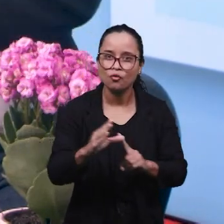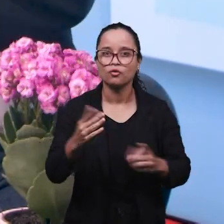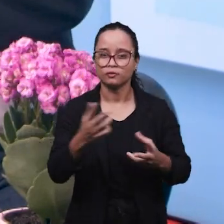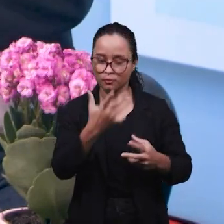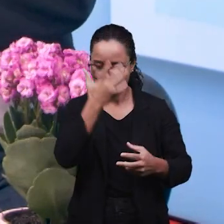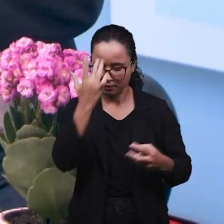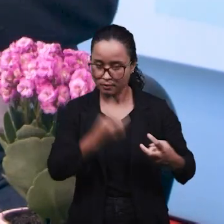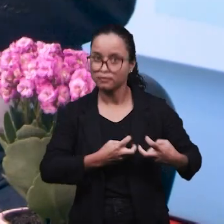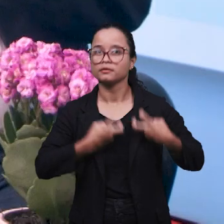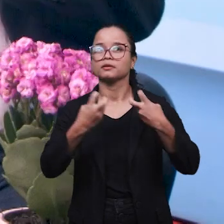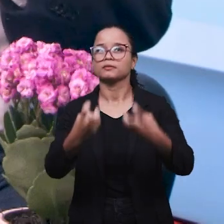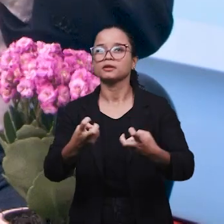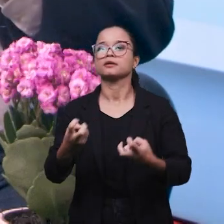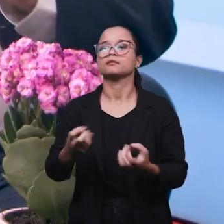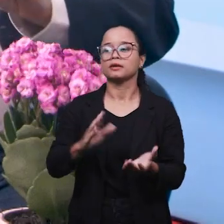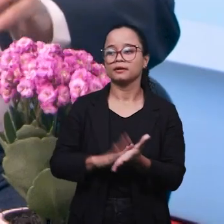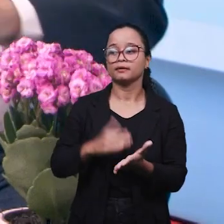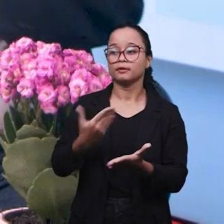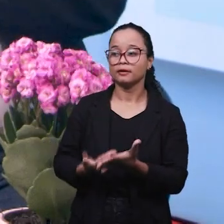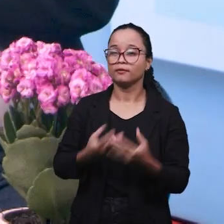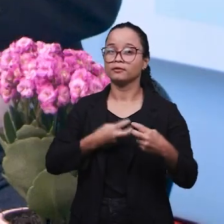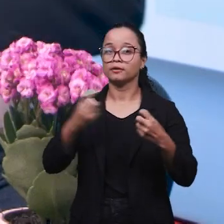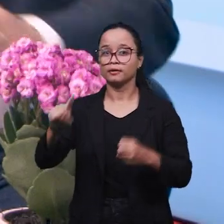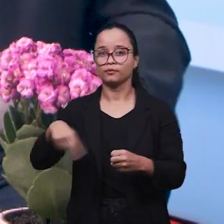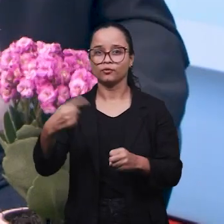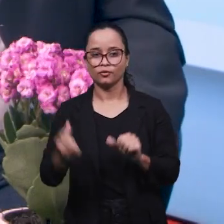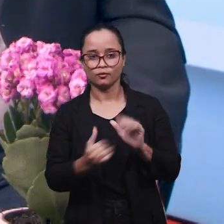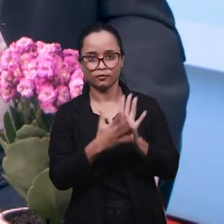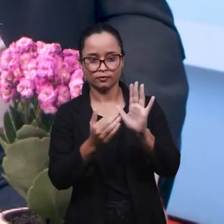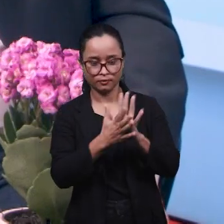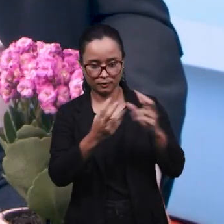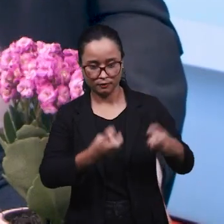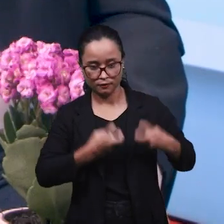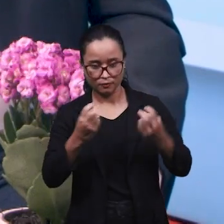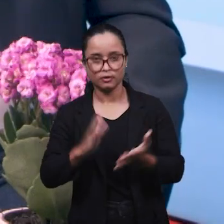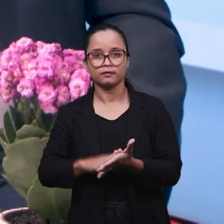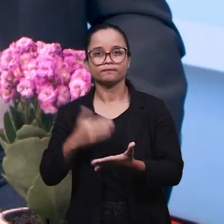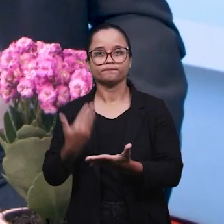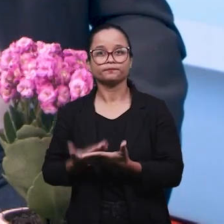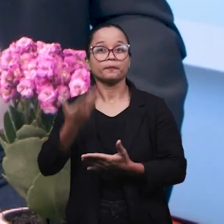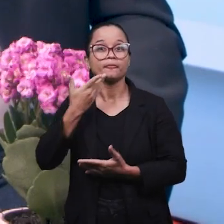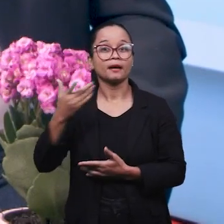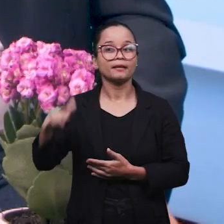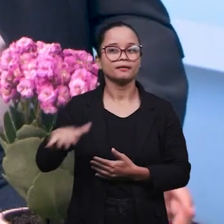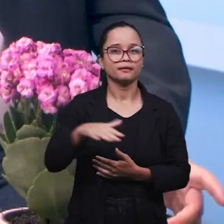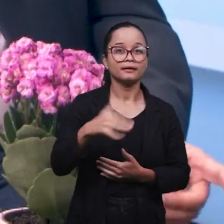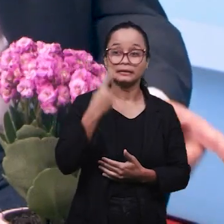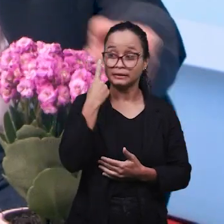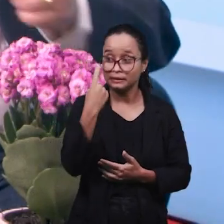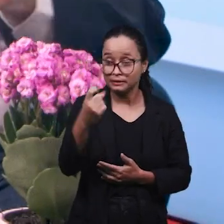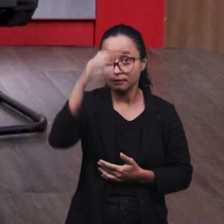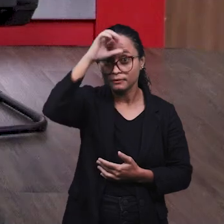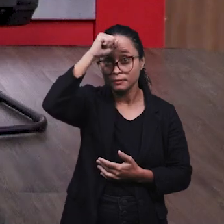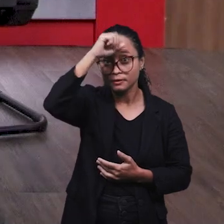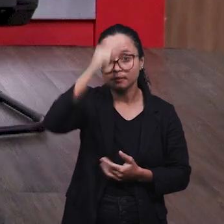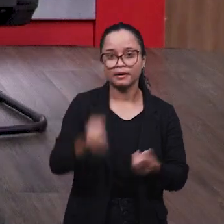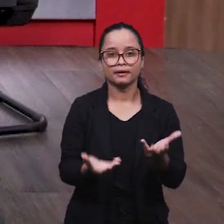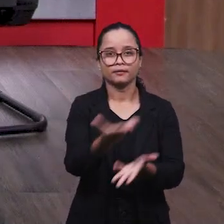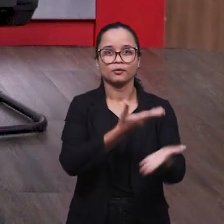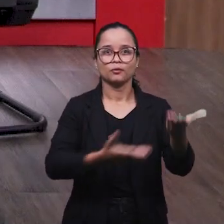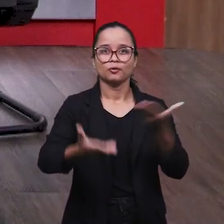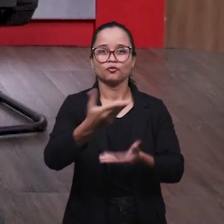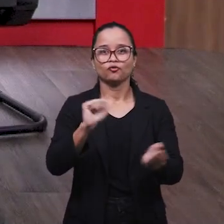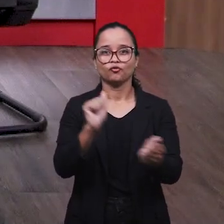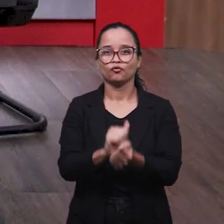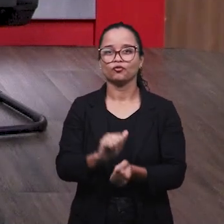e ela interpretava o clamor. Depois a gente cantava o hino de clamor e ela interpretava. As crianças se interessaram de aprender para poder interagir com o